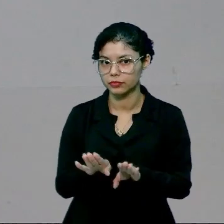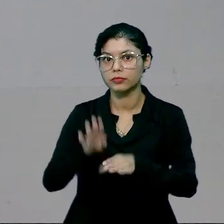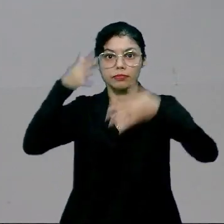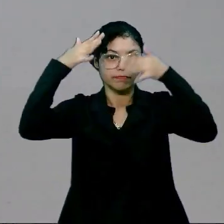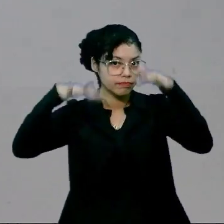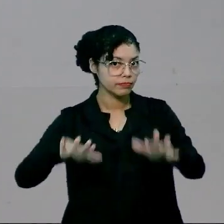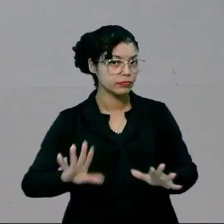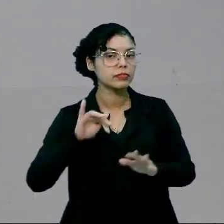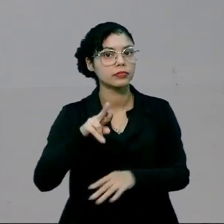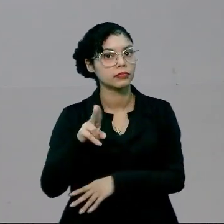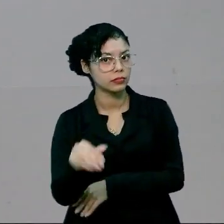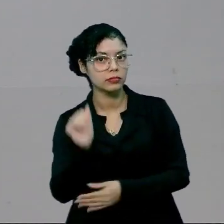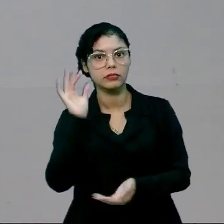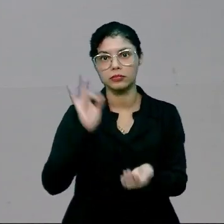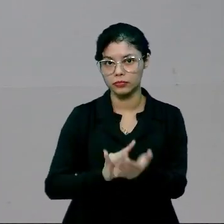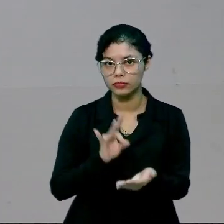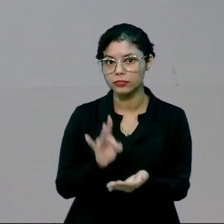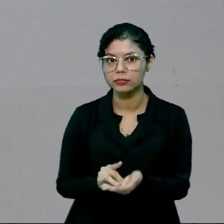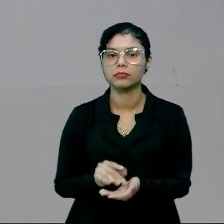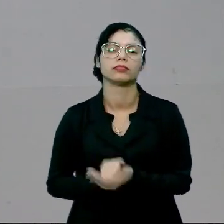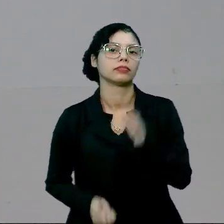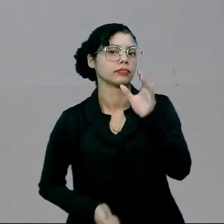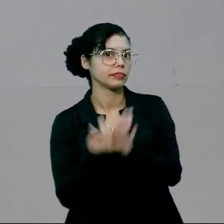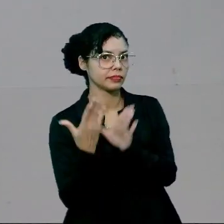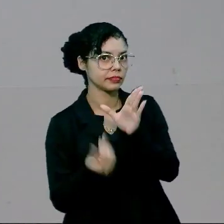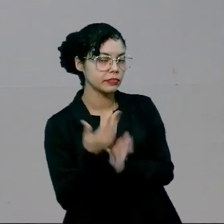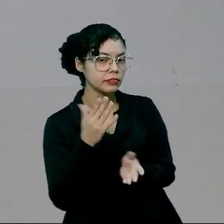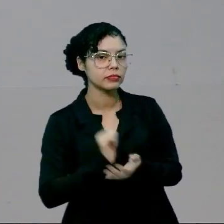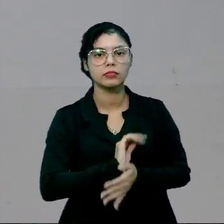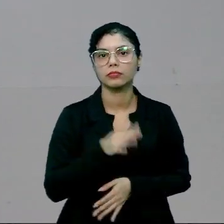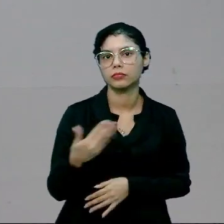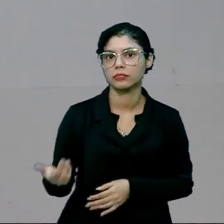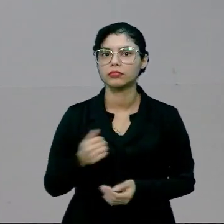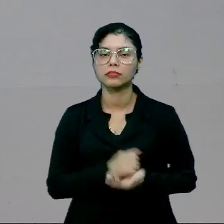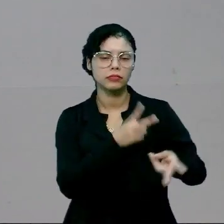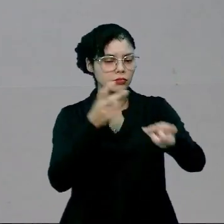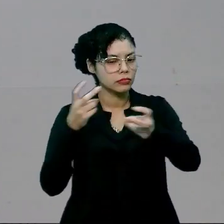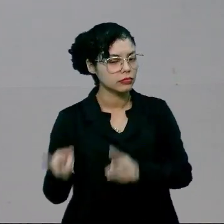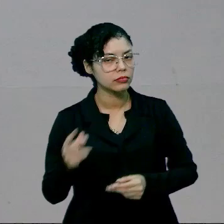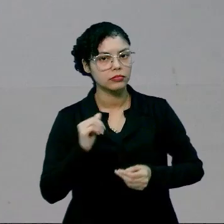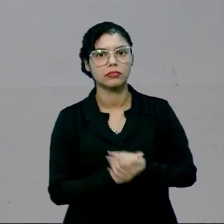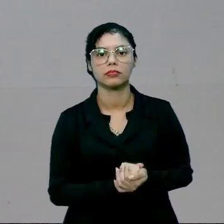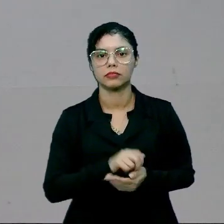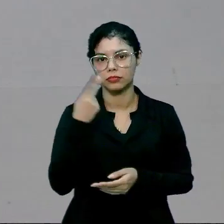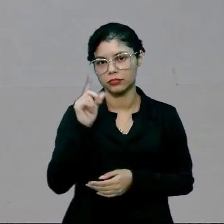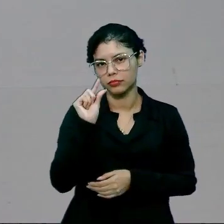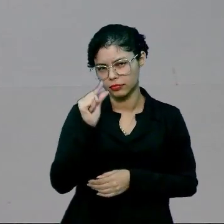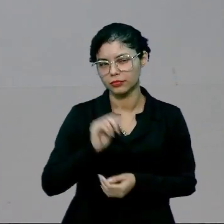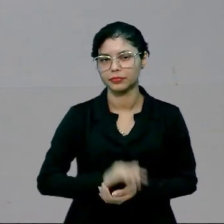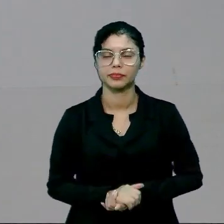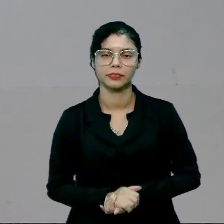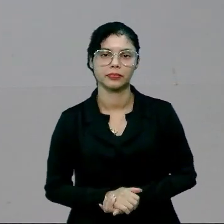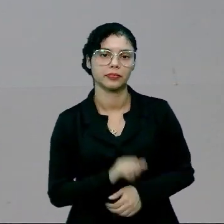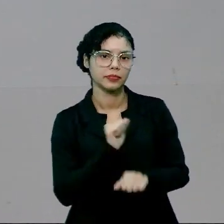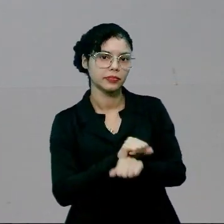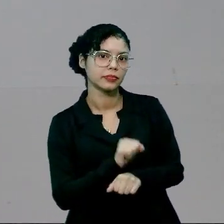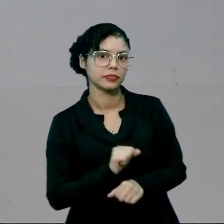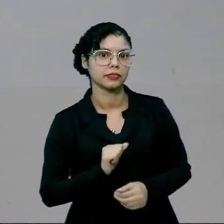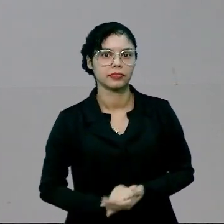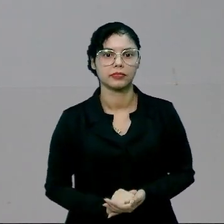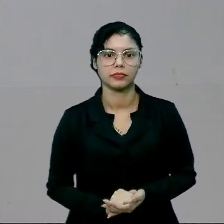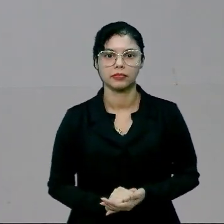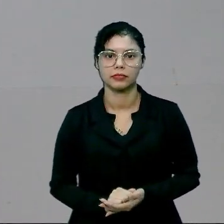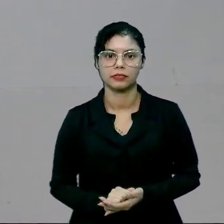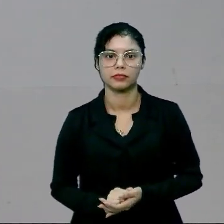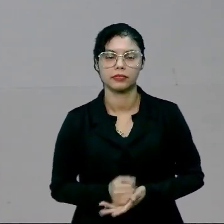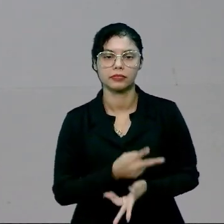o meio é um dos fatores aí dessa produção, quando a gente for observar as correntes que eu falarei daqui a pouquinho, só espera, tá? Então,